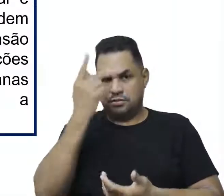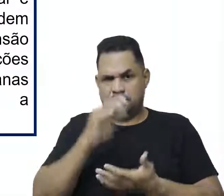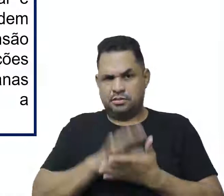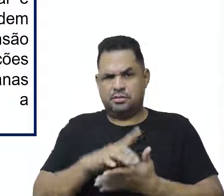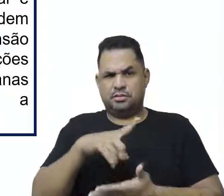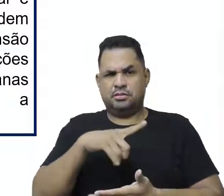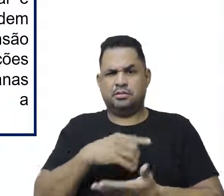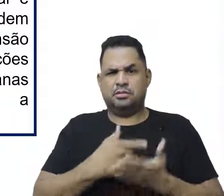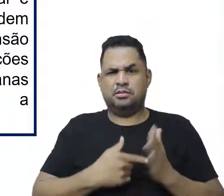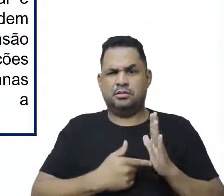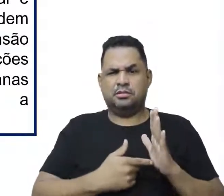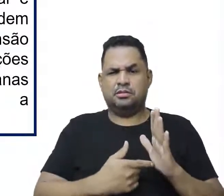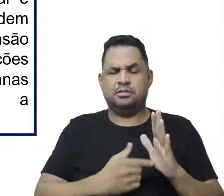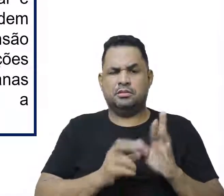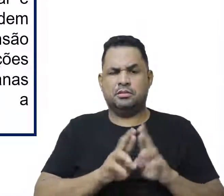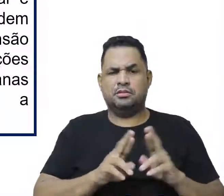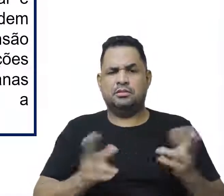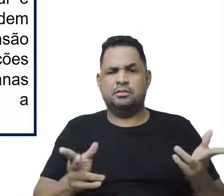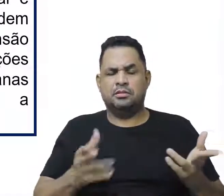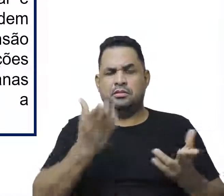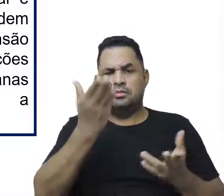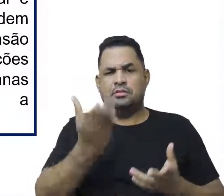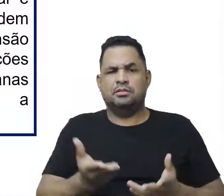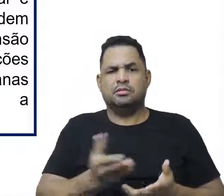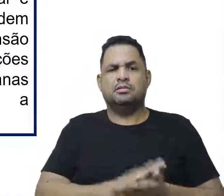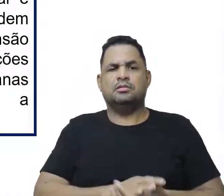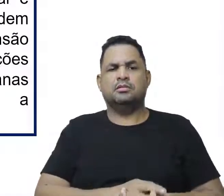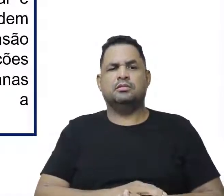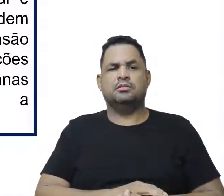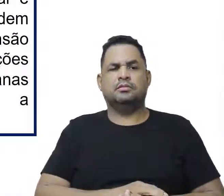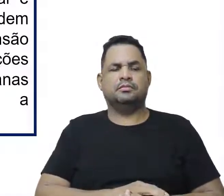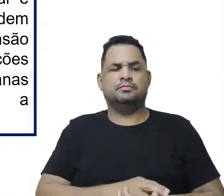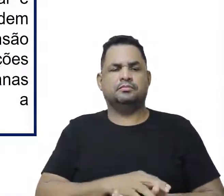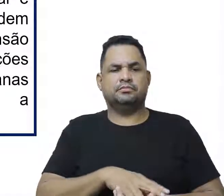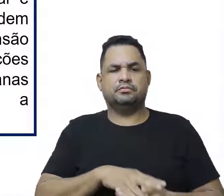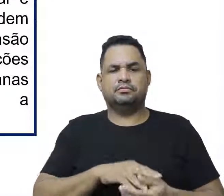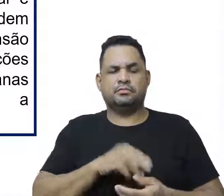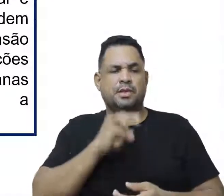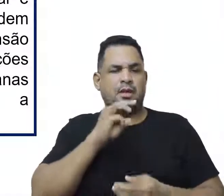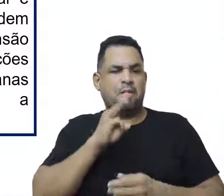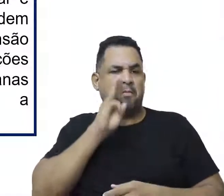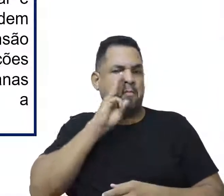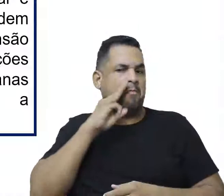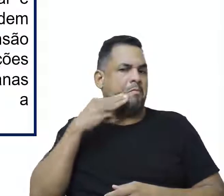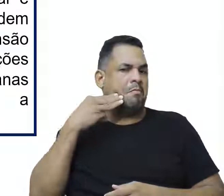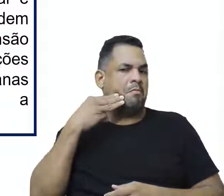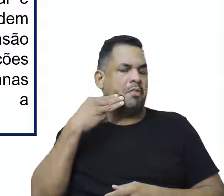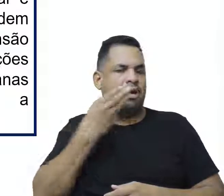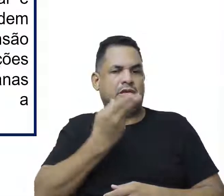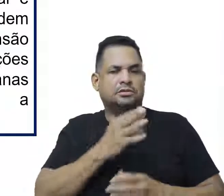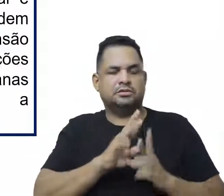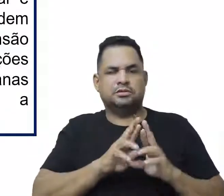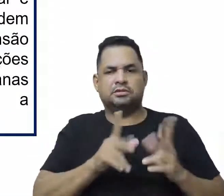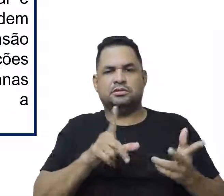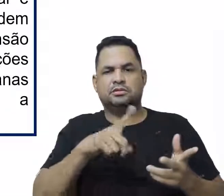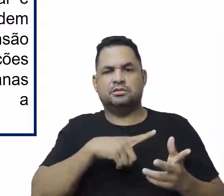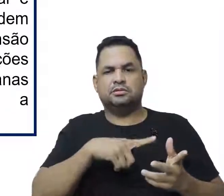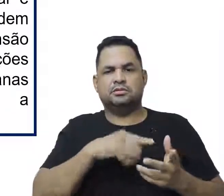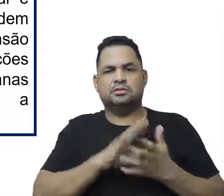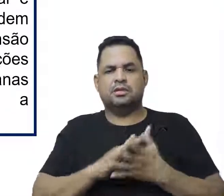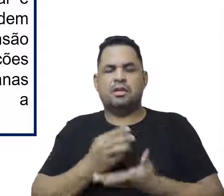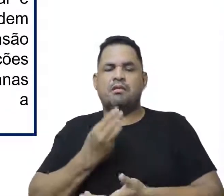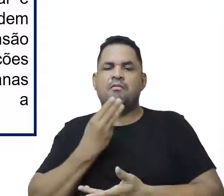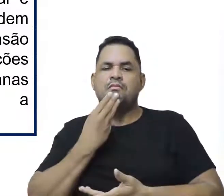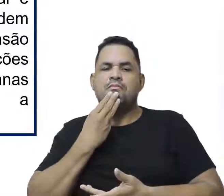traz uma uma diferença sozinha né em relação a Max é possível notar algumas diferenças das